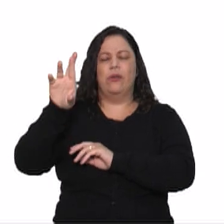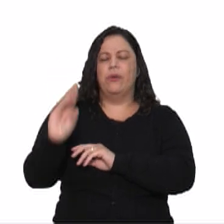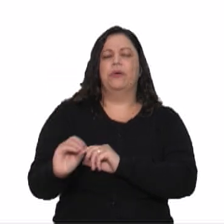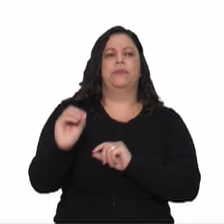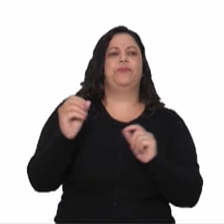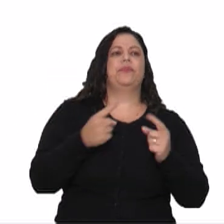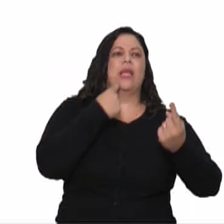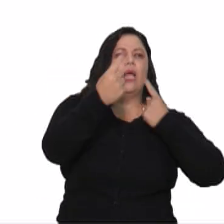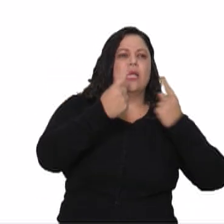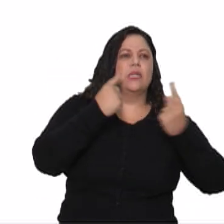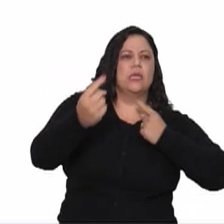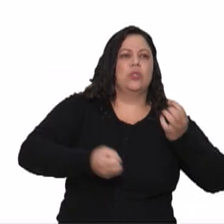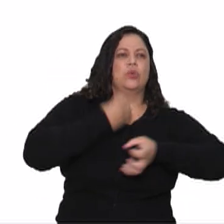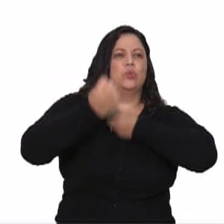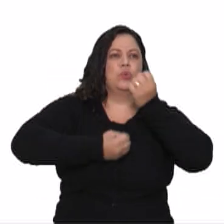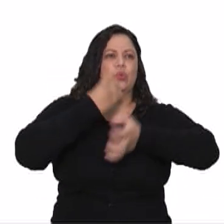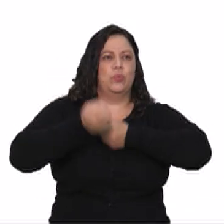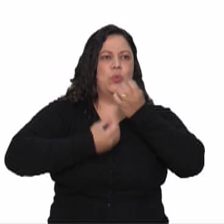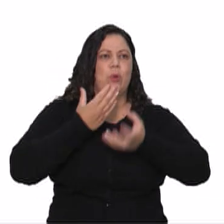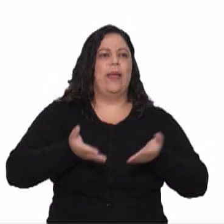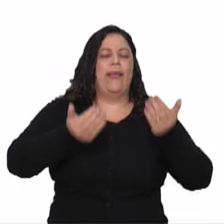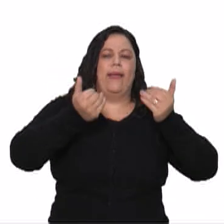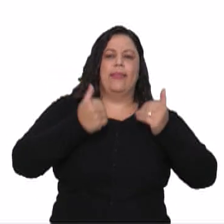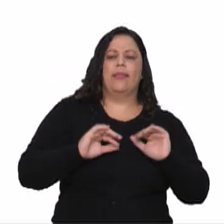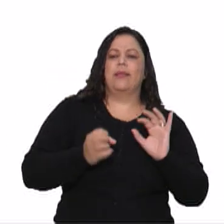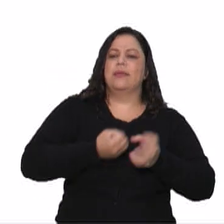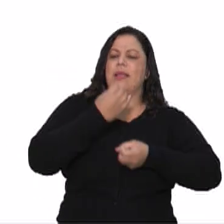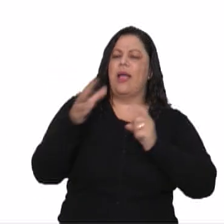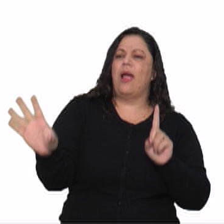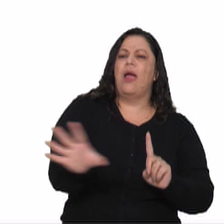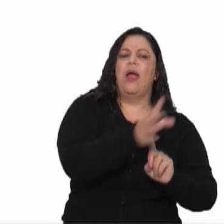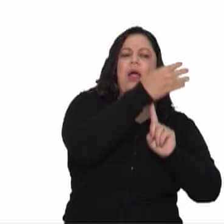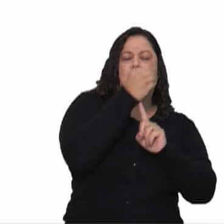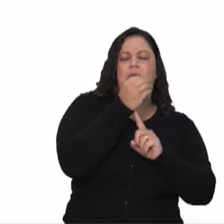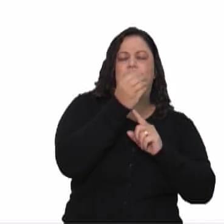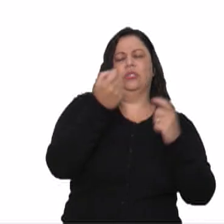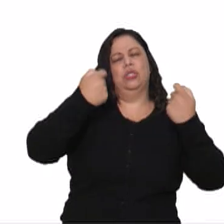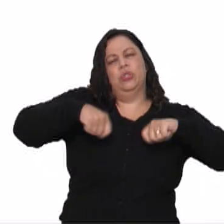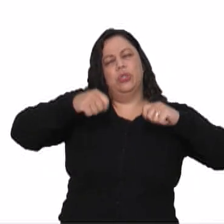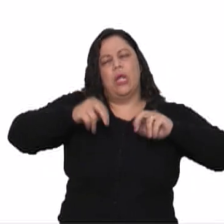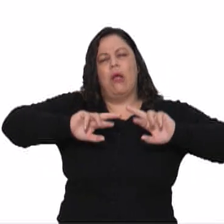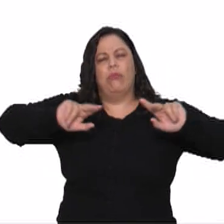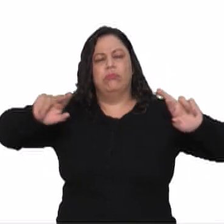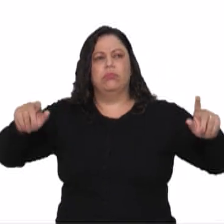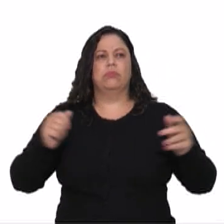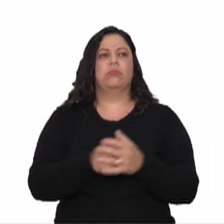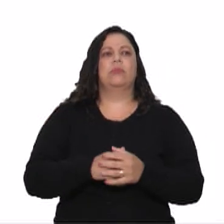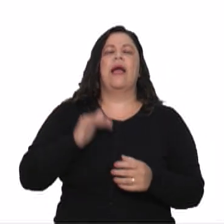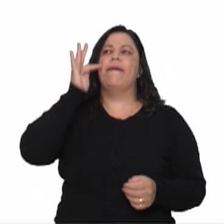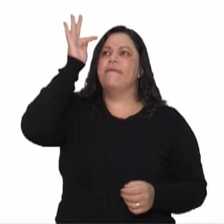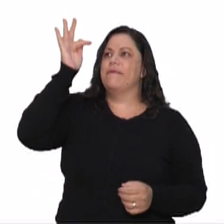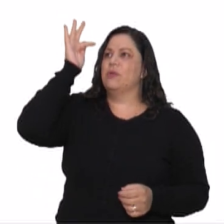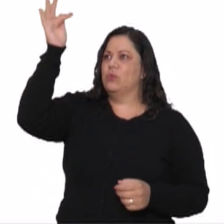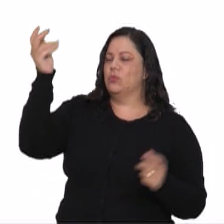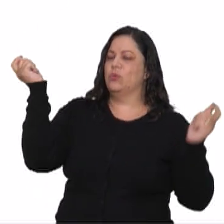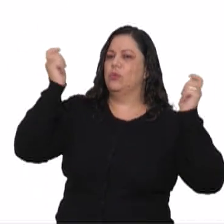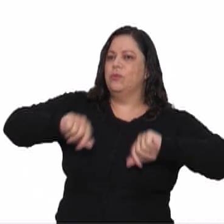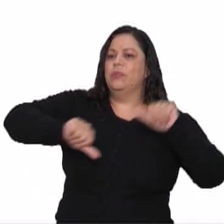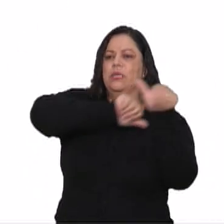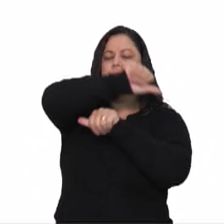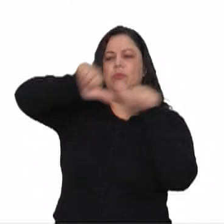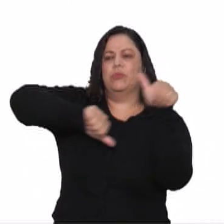como imitação de algo impreciso. A filosofia de Heráclito é uma filosofia da mudança, a doxografia